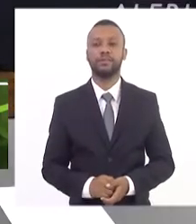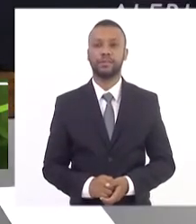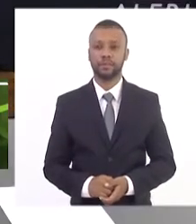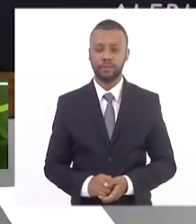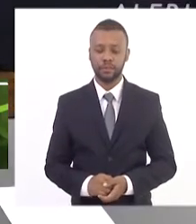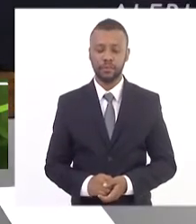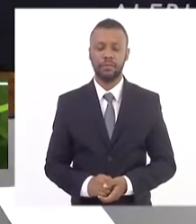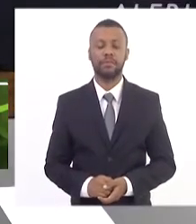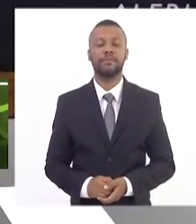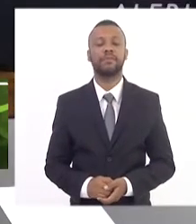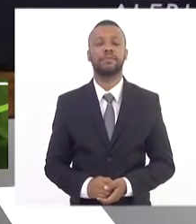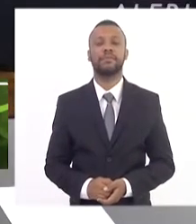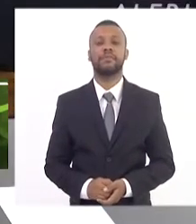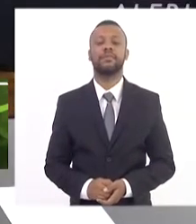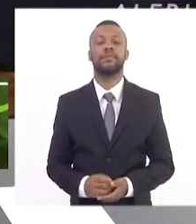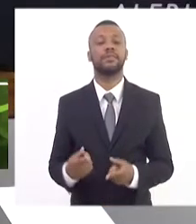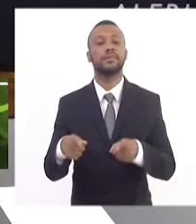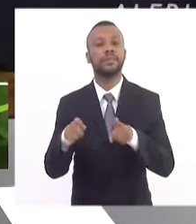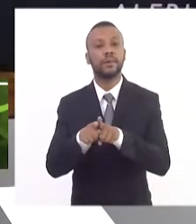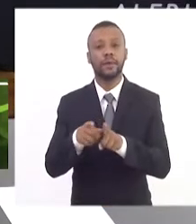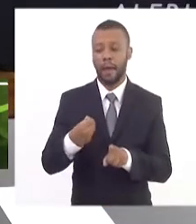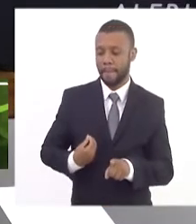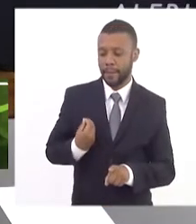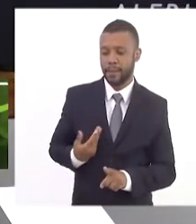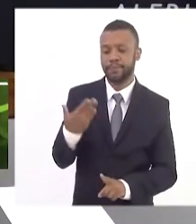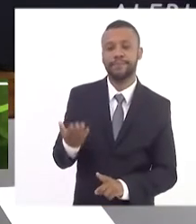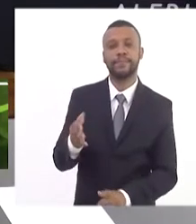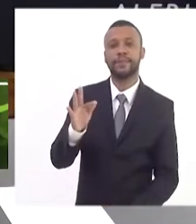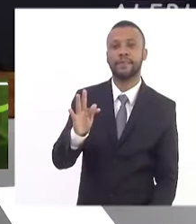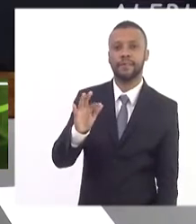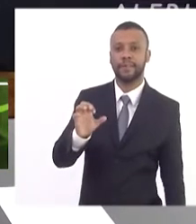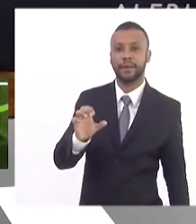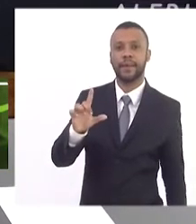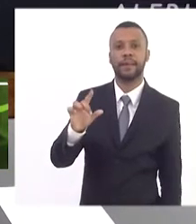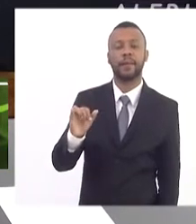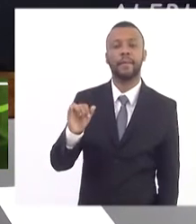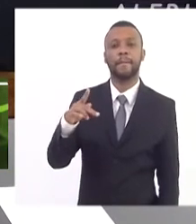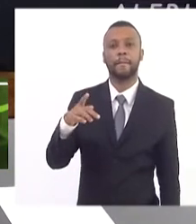E também do Felipe Alves da Silva Mendes,